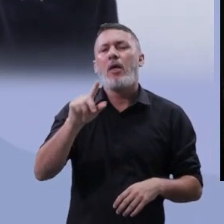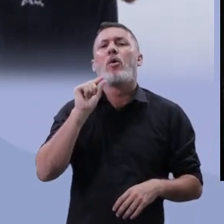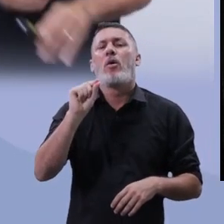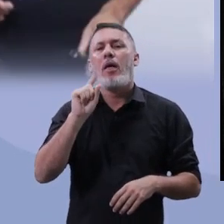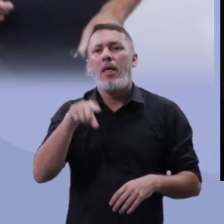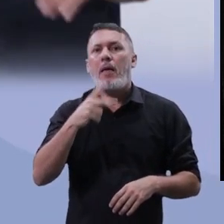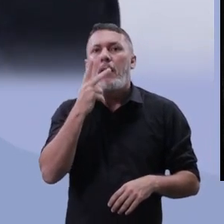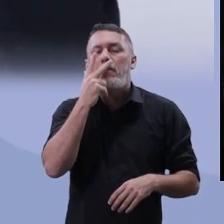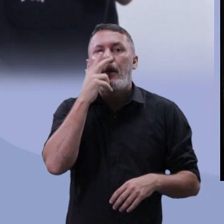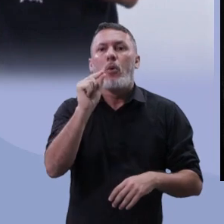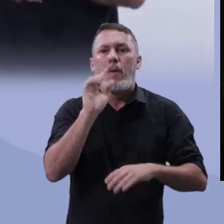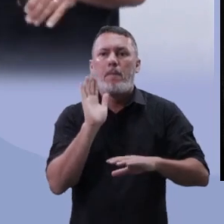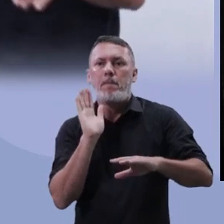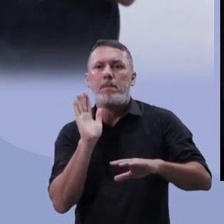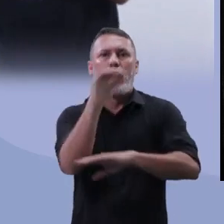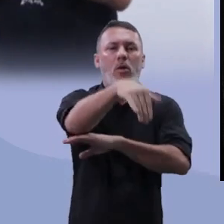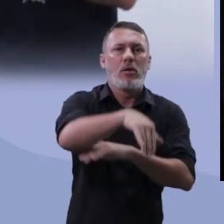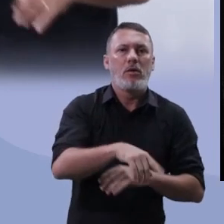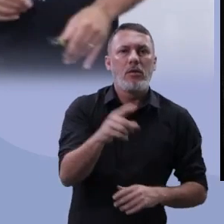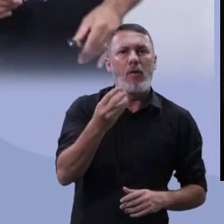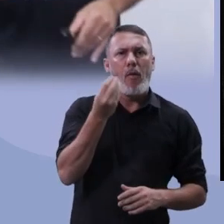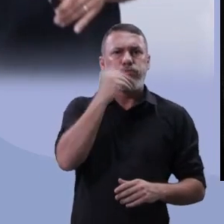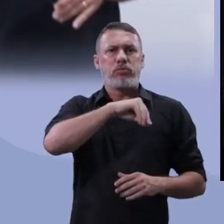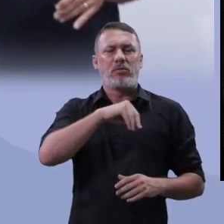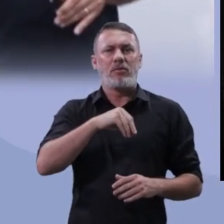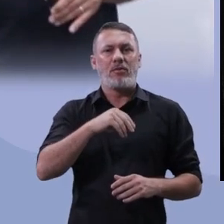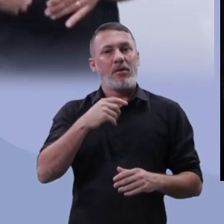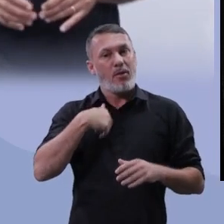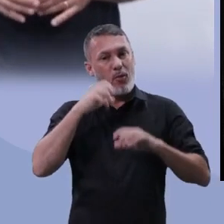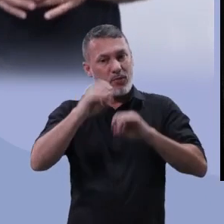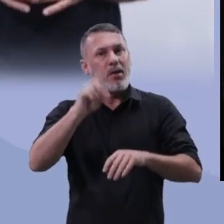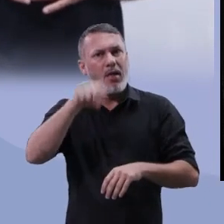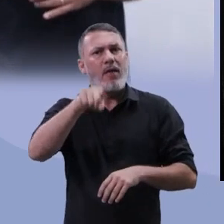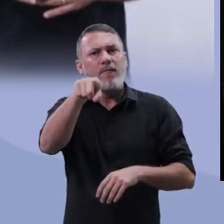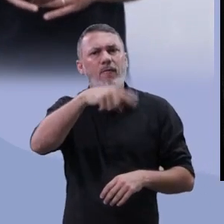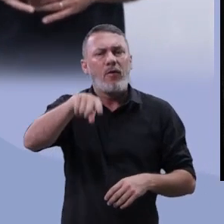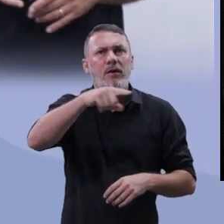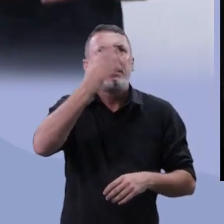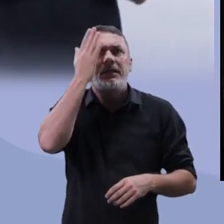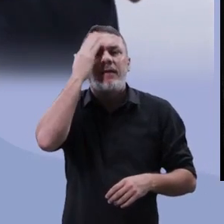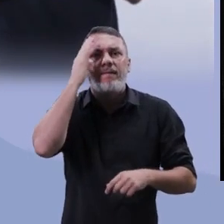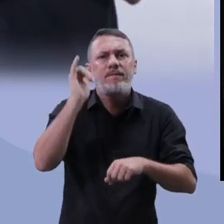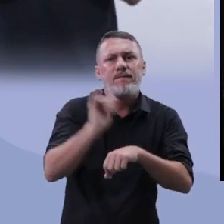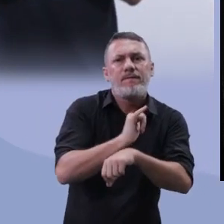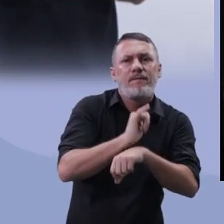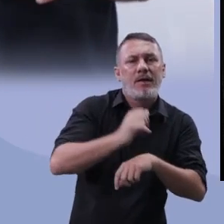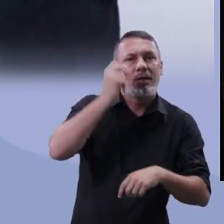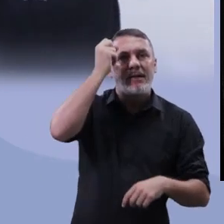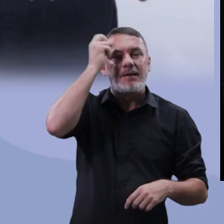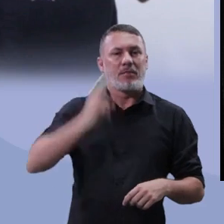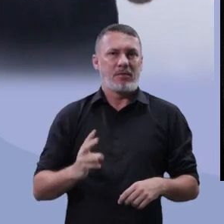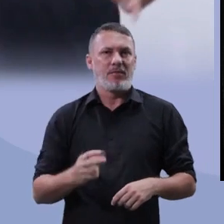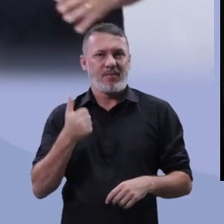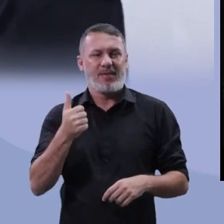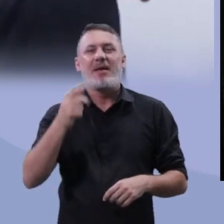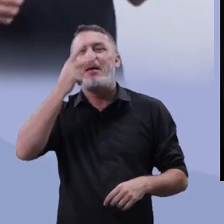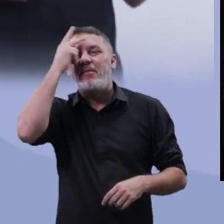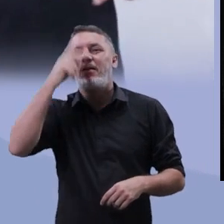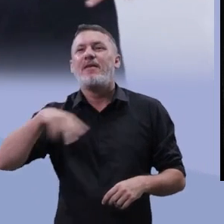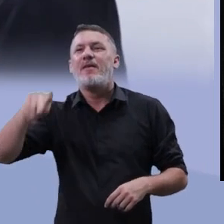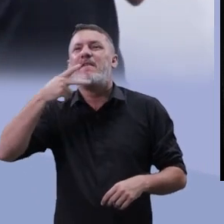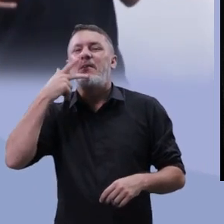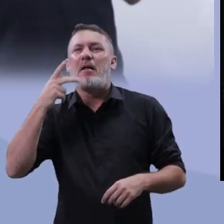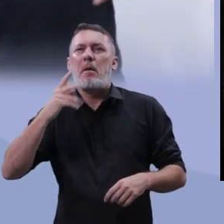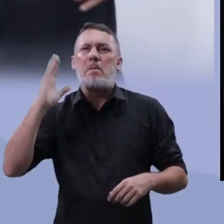Hack é cortar, cortar caminho, pegar um atalho. Essa é a ideia do hacker, tá certo? Vamos junto? O pessoal fica aí falando de